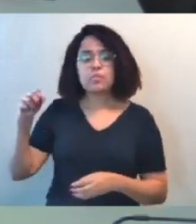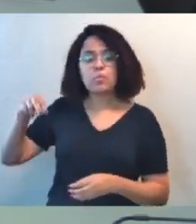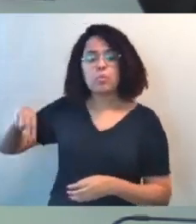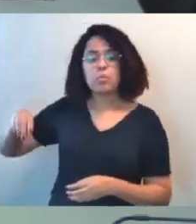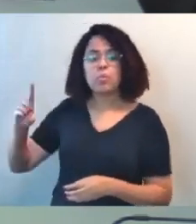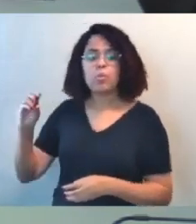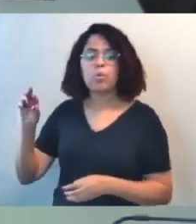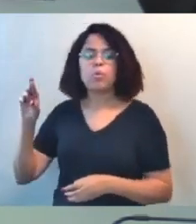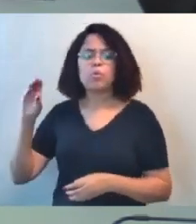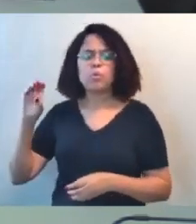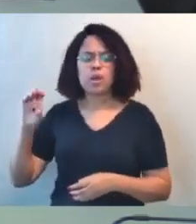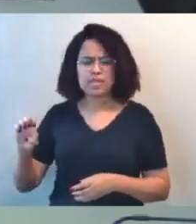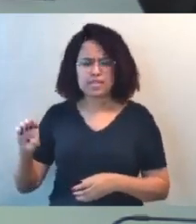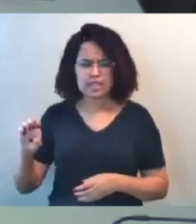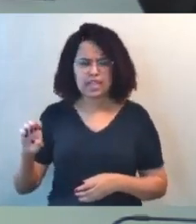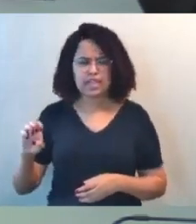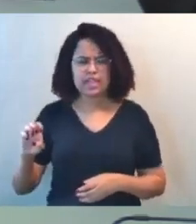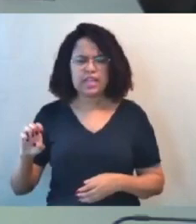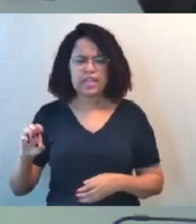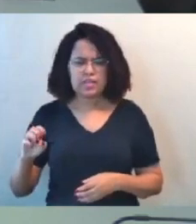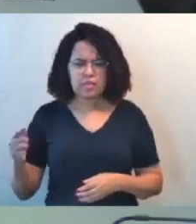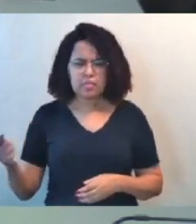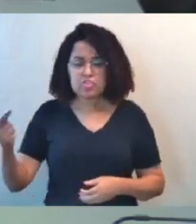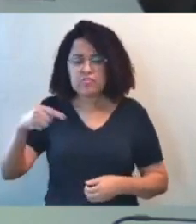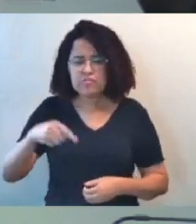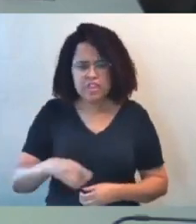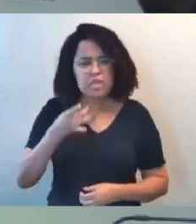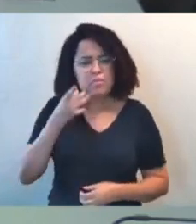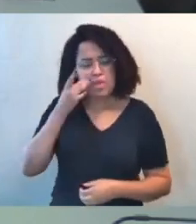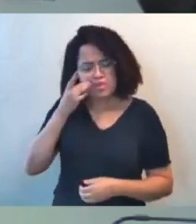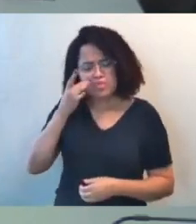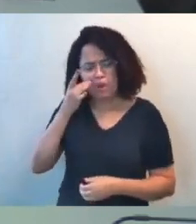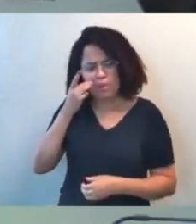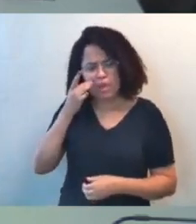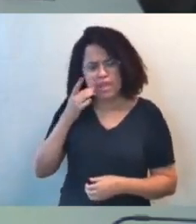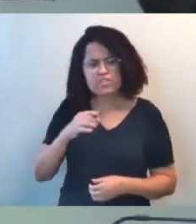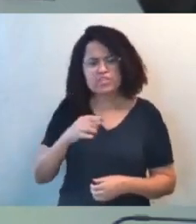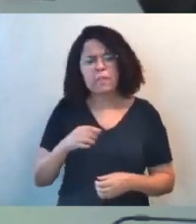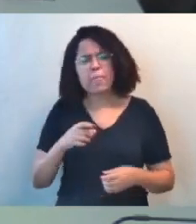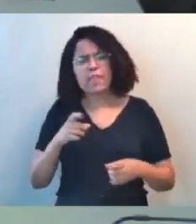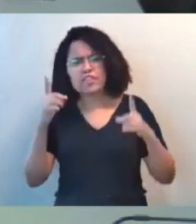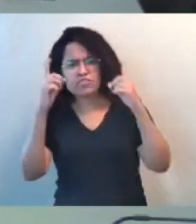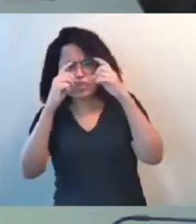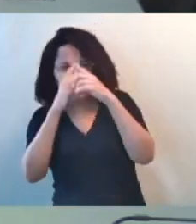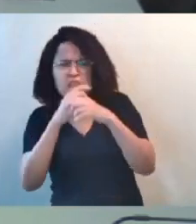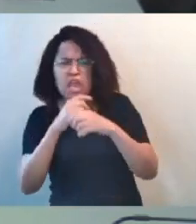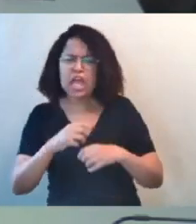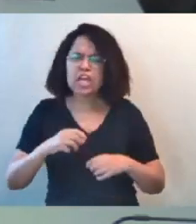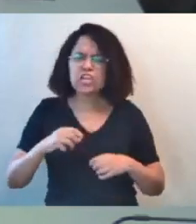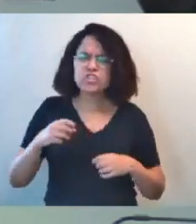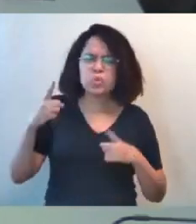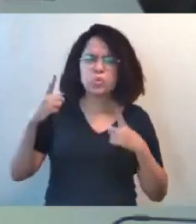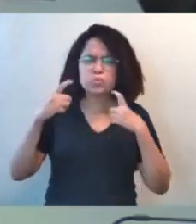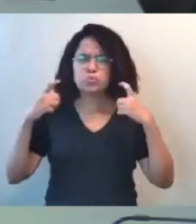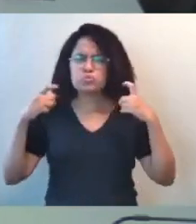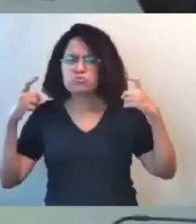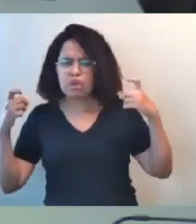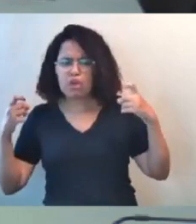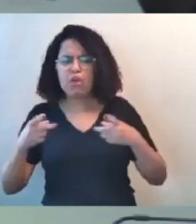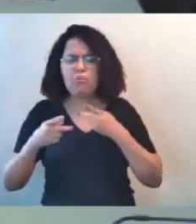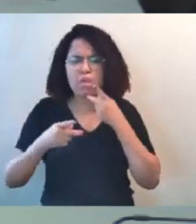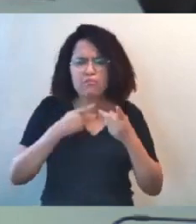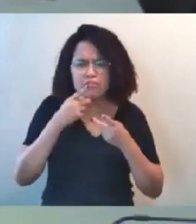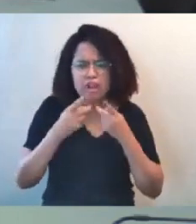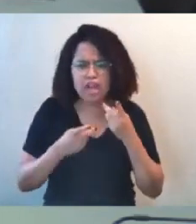nos trabalhos, porque às vezes prorroga muito porque tem dificuldade no sono, né, na fala, a gente tem que pedir para repetir. Então, a gente faz o convite